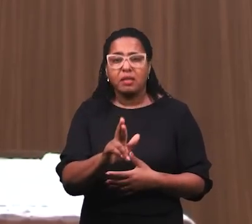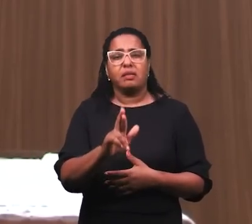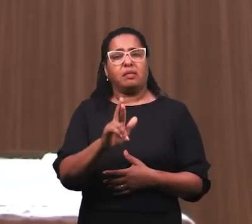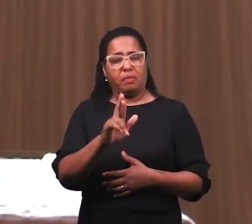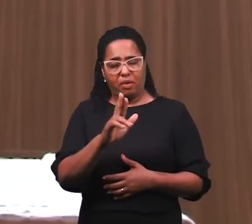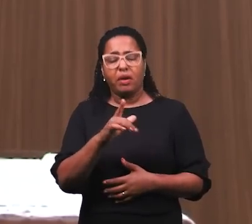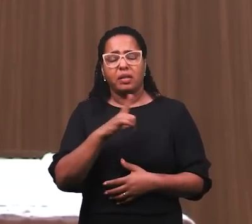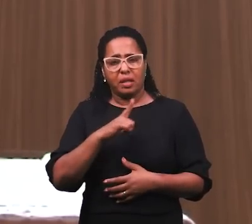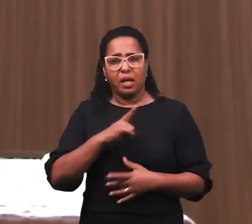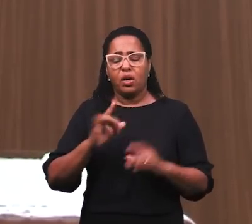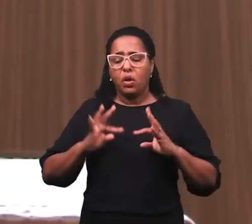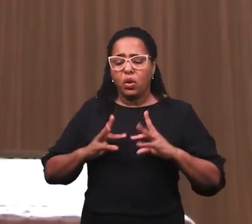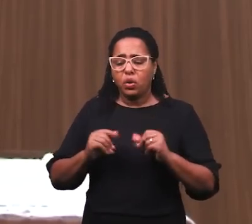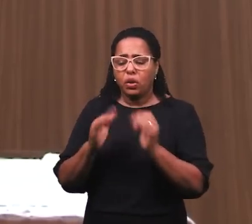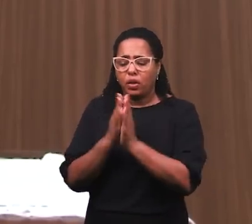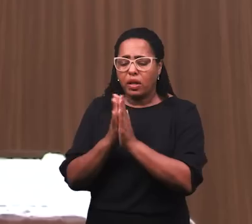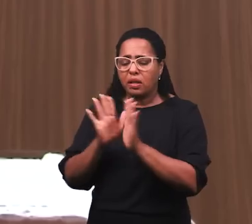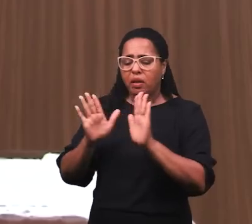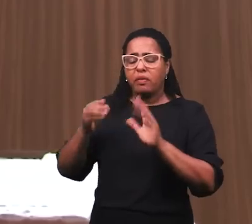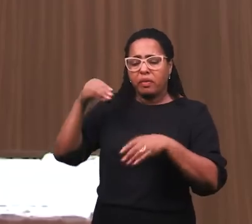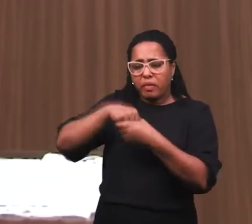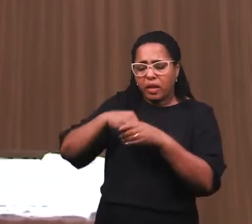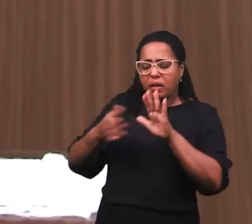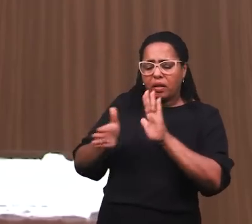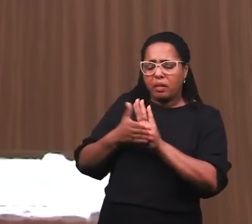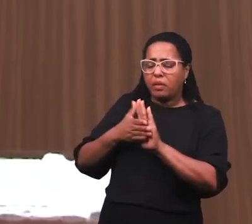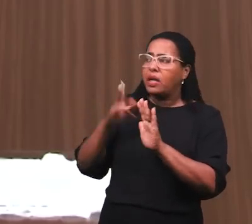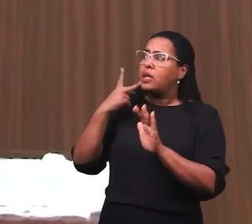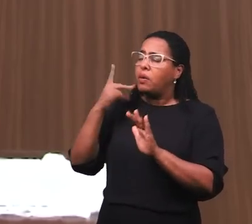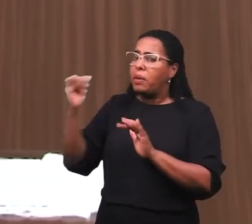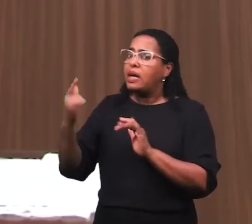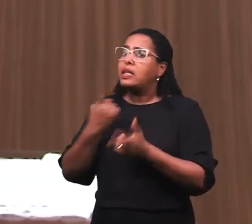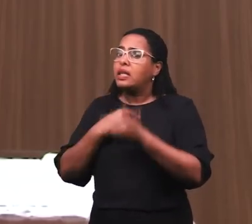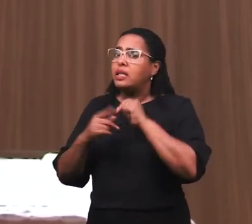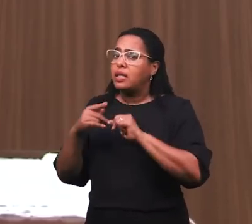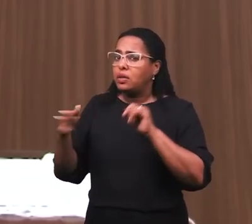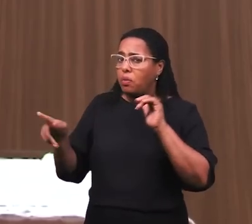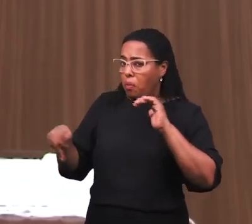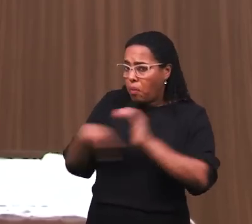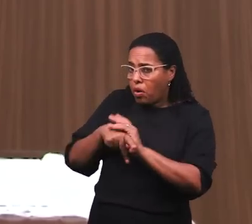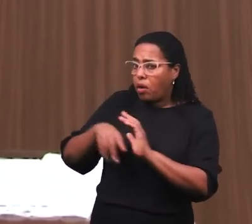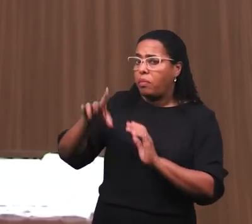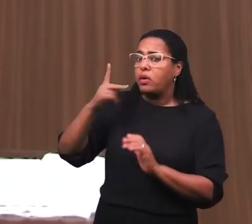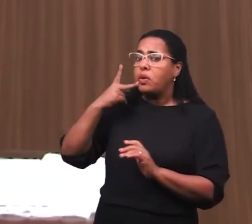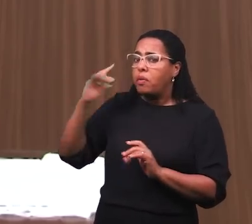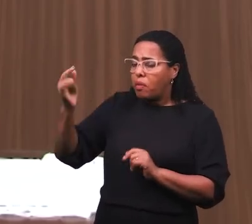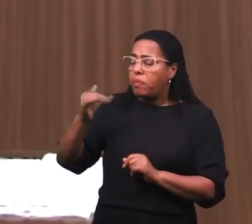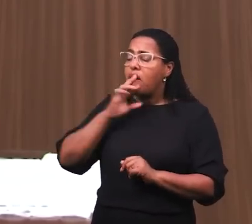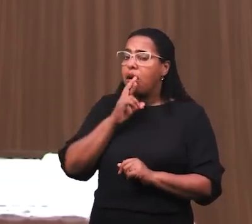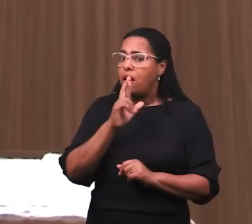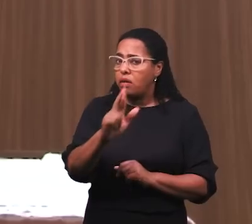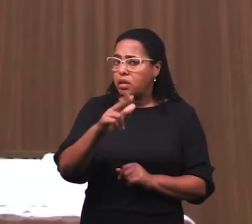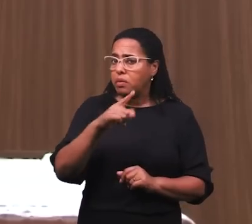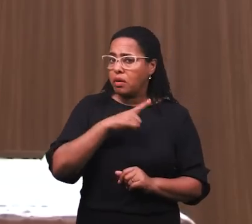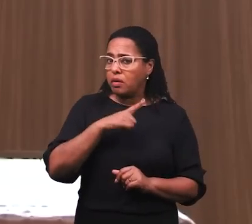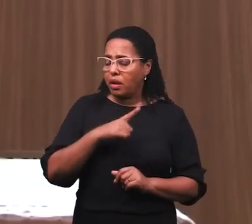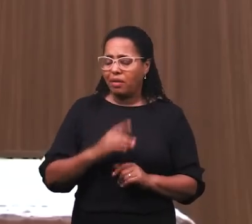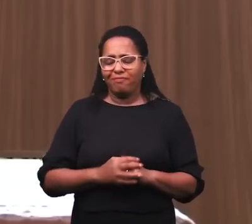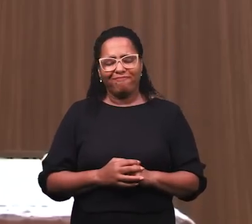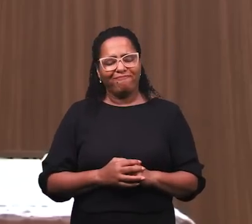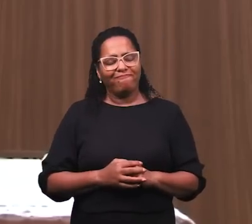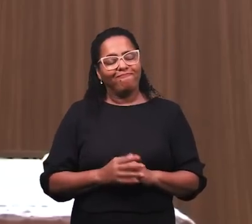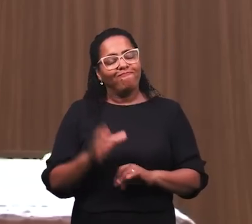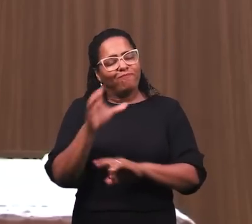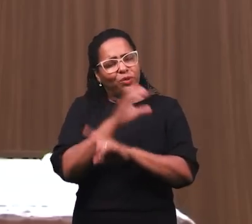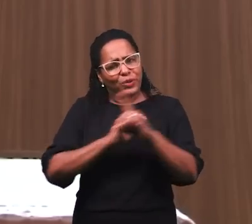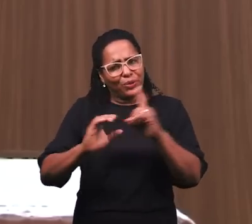oração feita dentro do projeto do Pai, submetido à vontade do Pai, ela tem uma resposta. Nós estamos chegando ao final deste